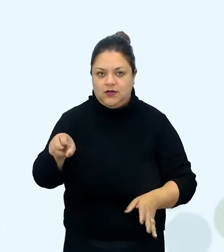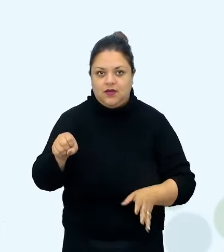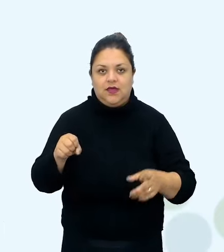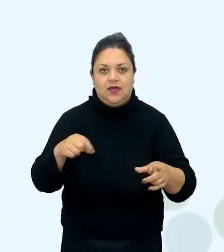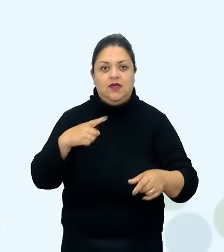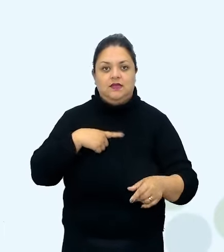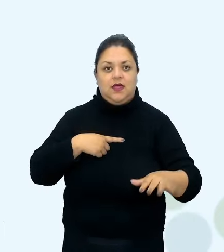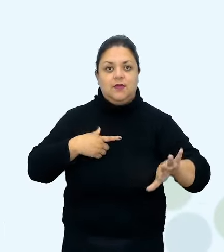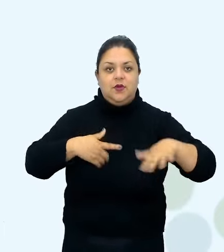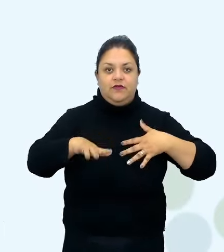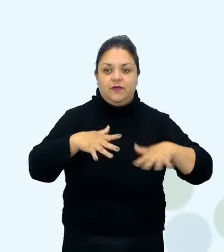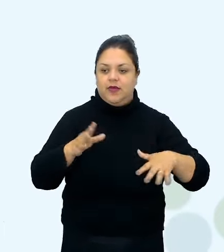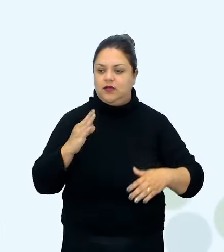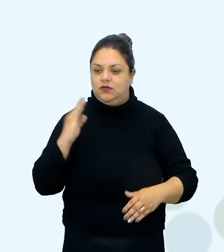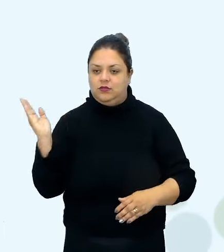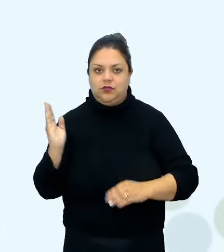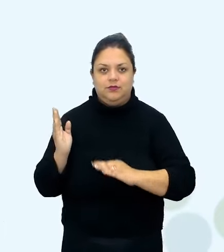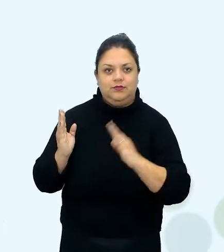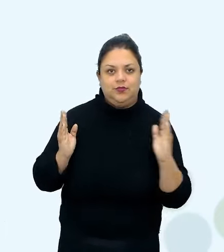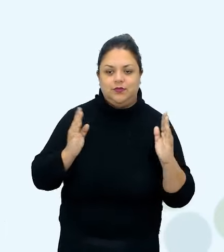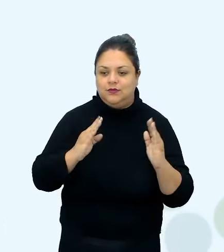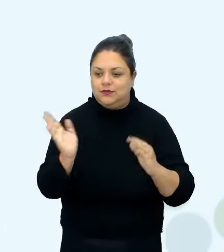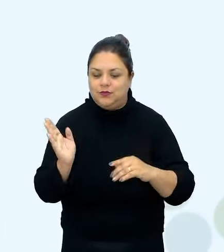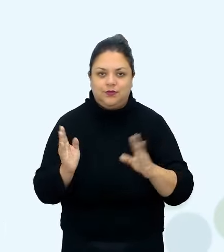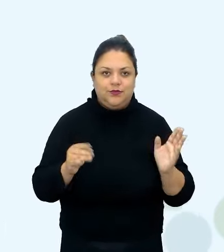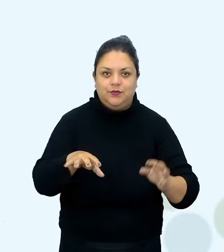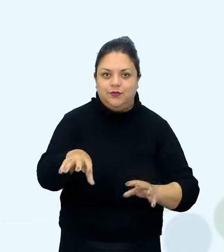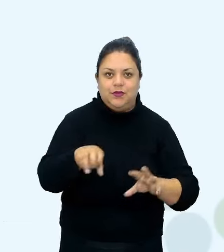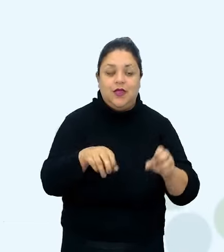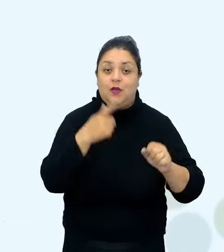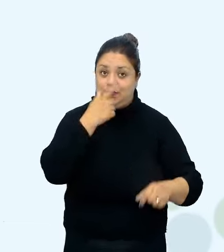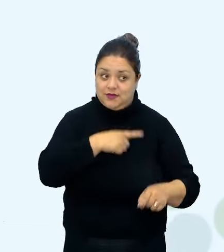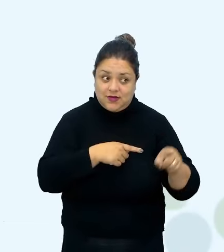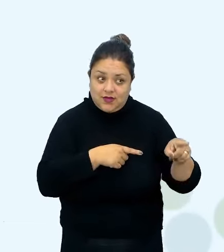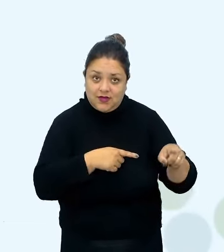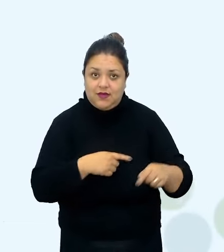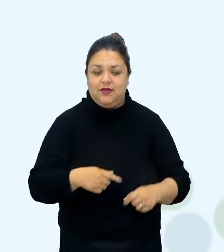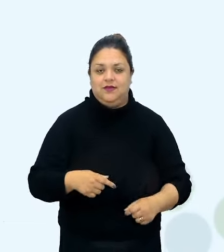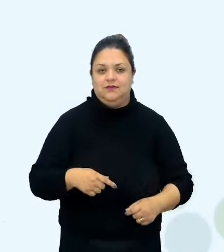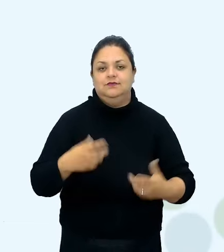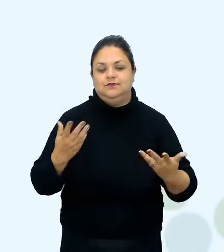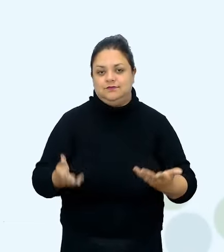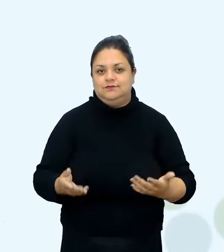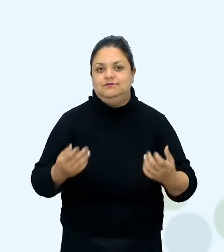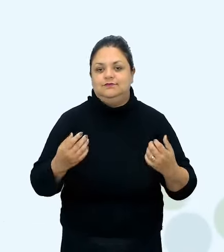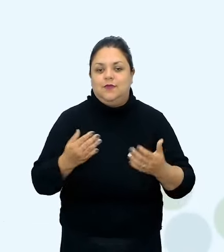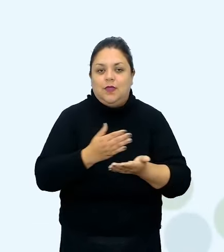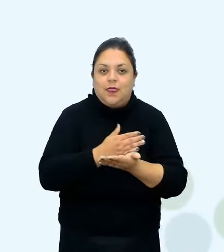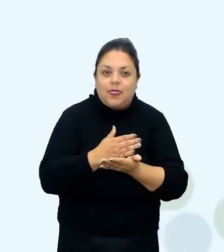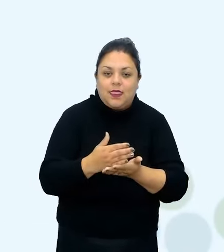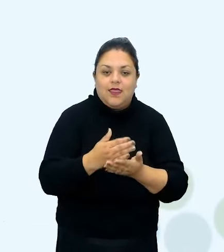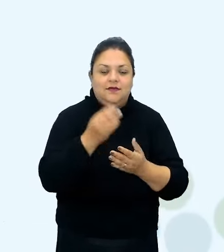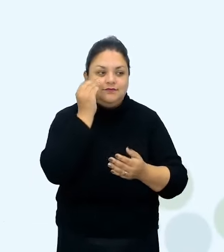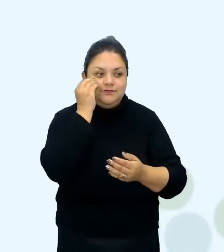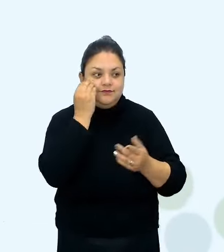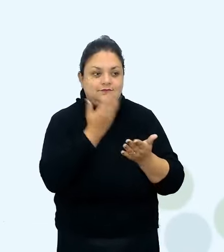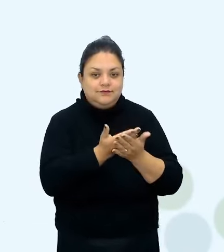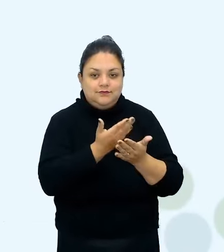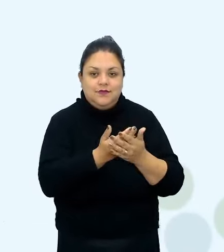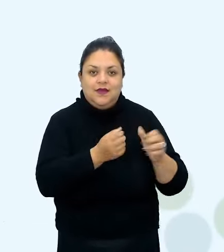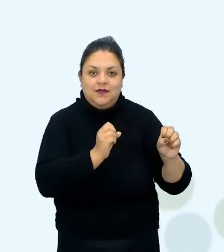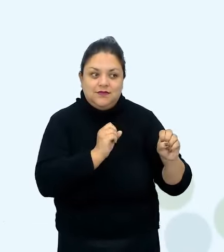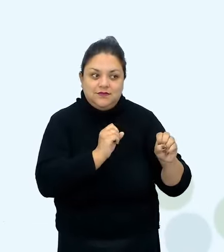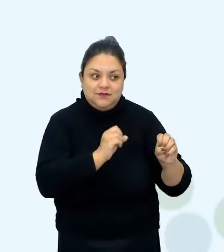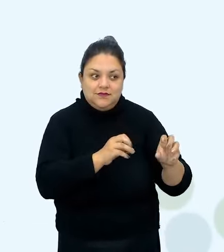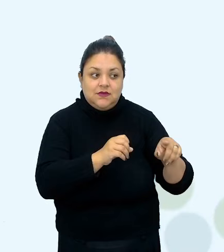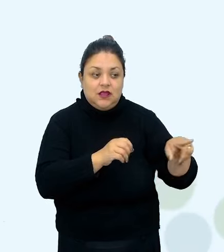lateralidade, né? Então, a gente vê que começa exatamente no sentido da criança, né? Tentar repetir sempre o que